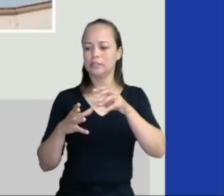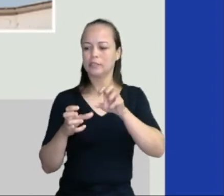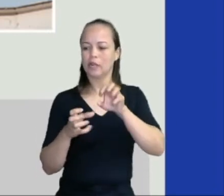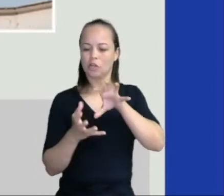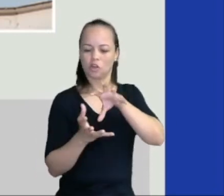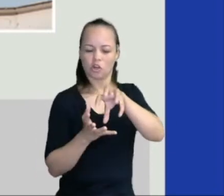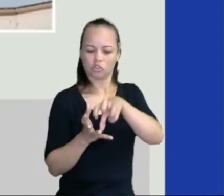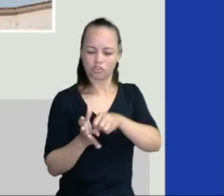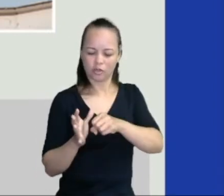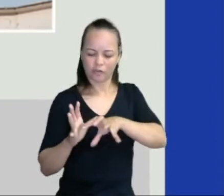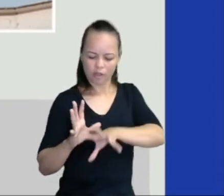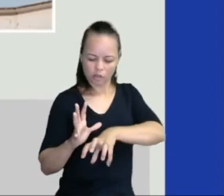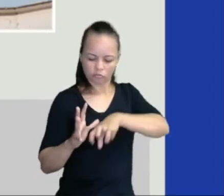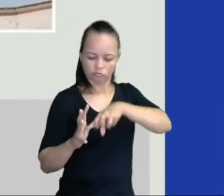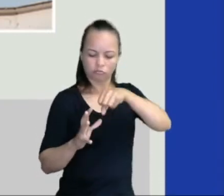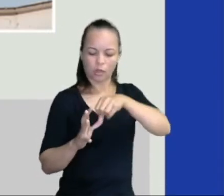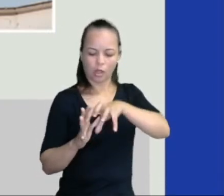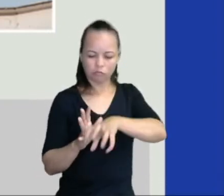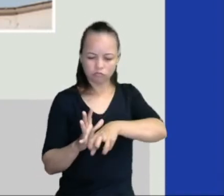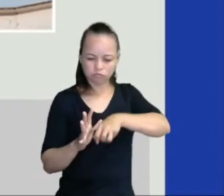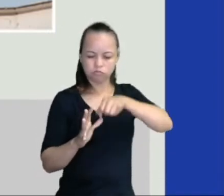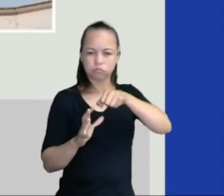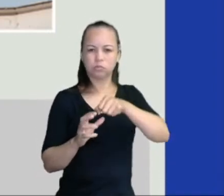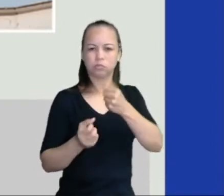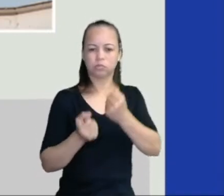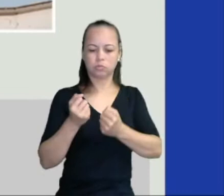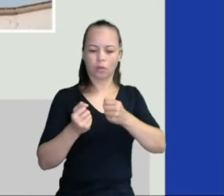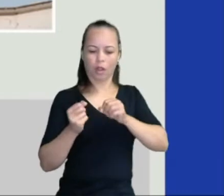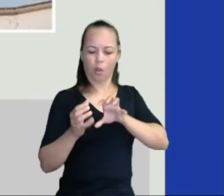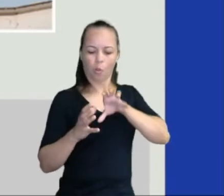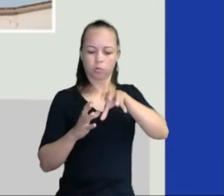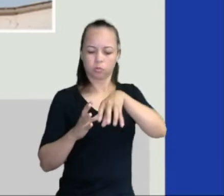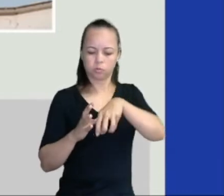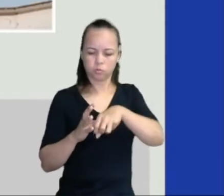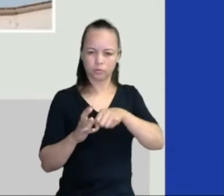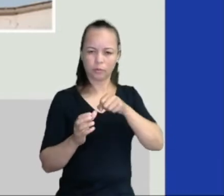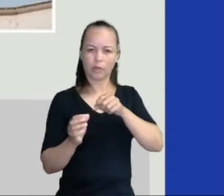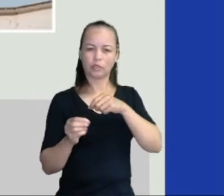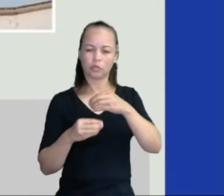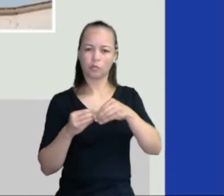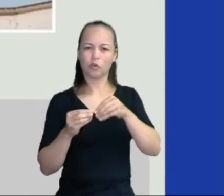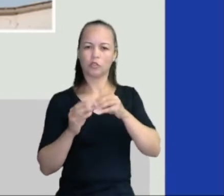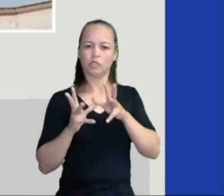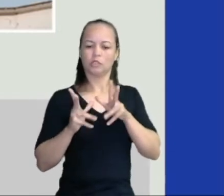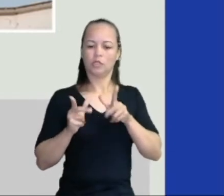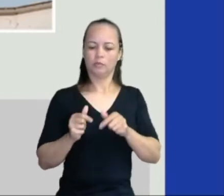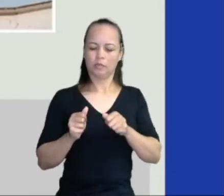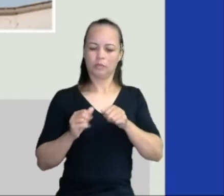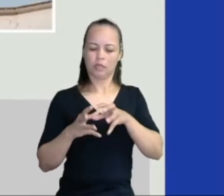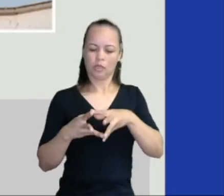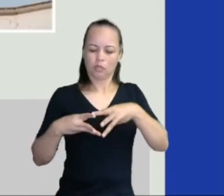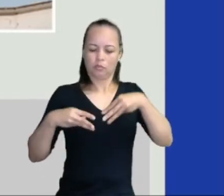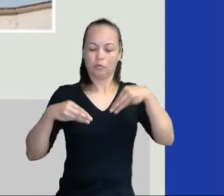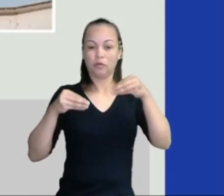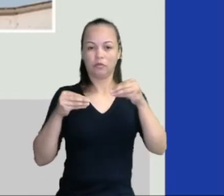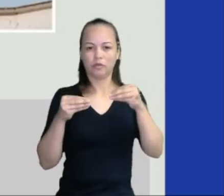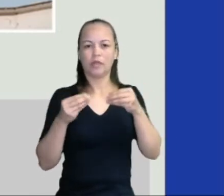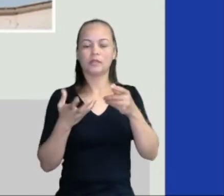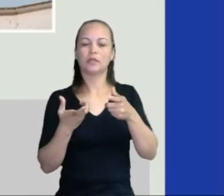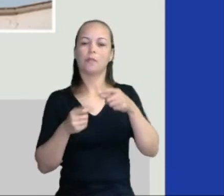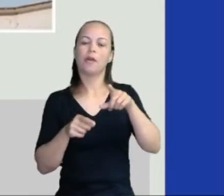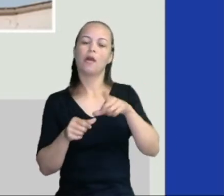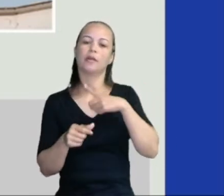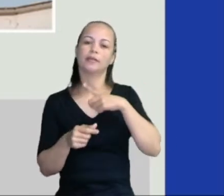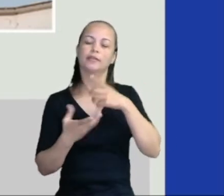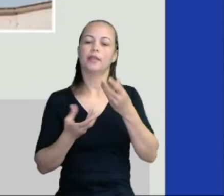escavadeiras que tiram aí a terra e aí passa por todo um processo de limpeza e purificação para que seja